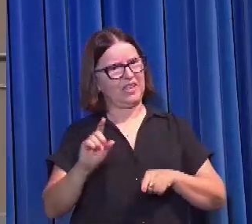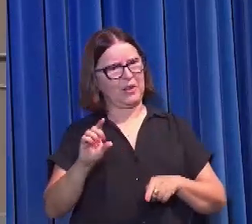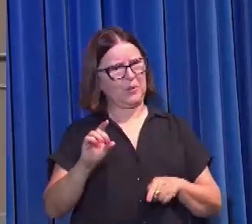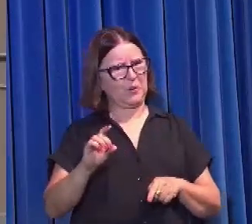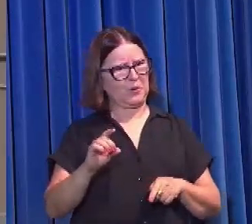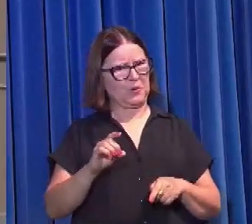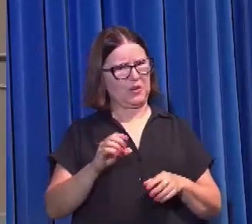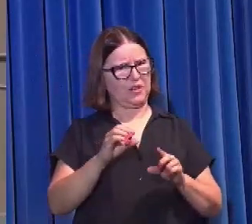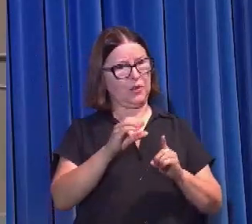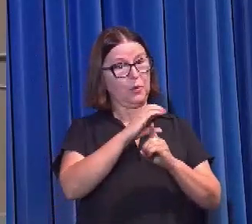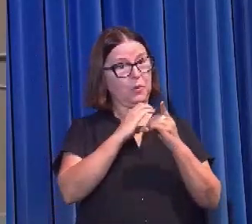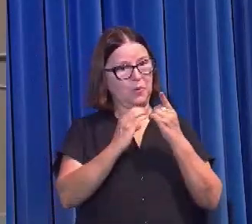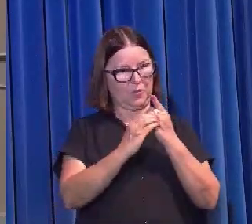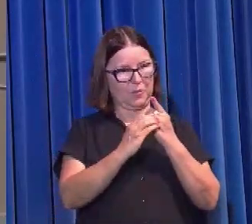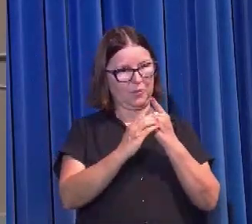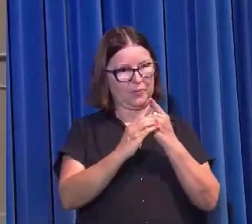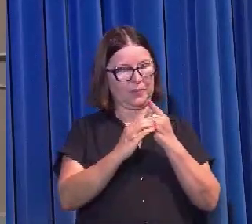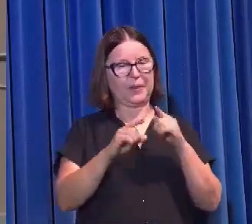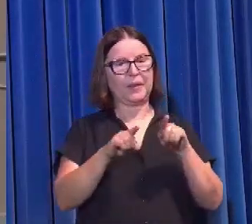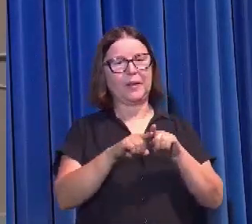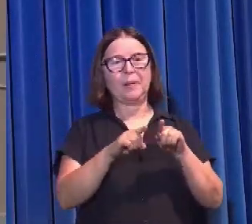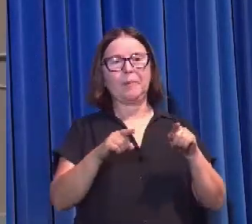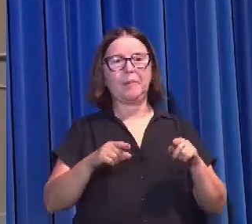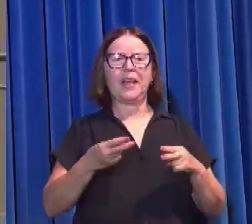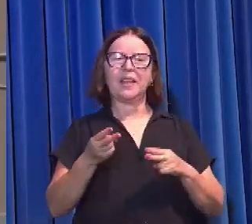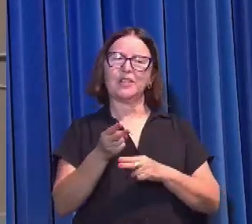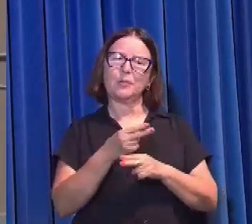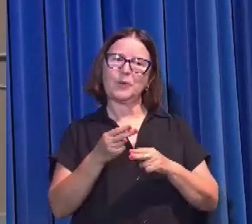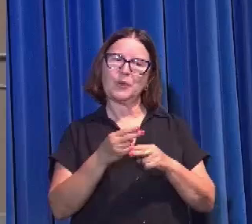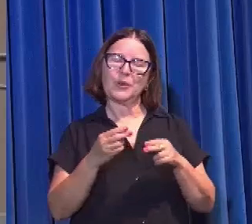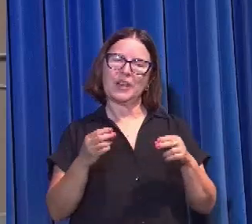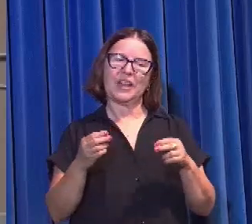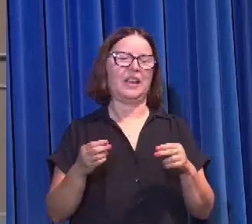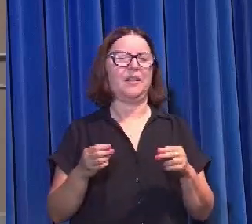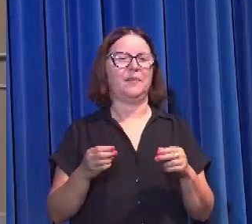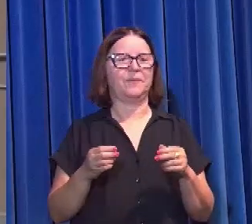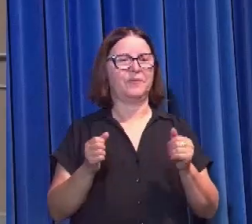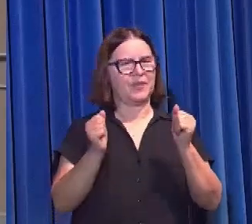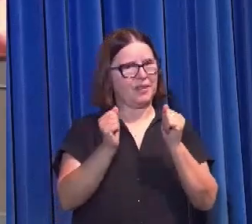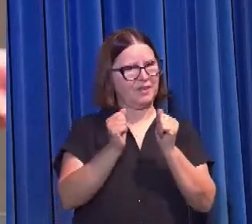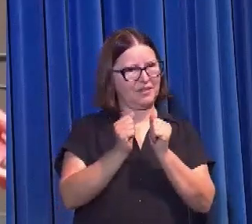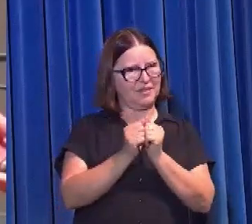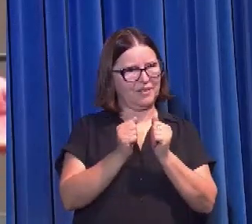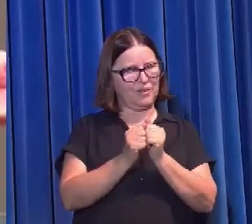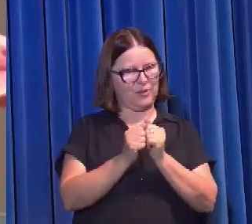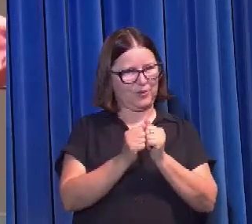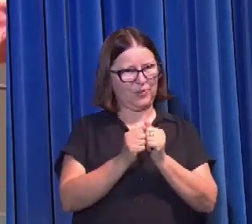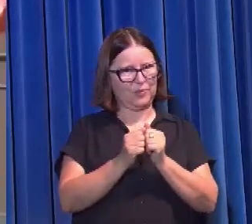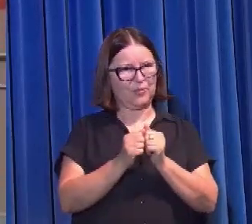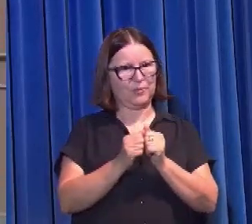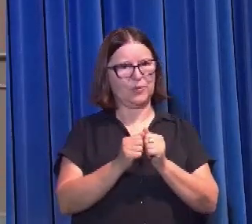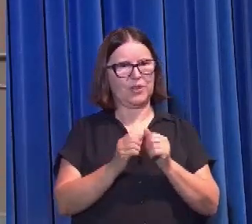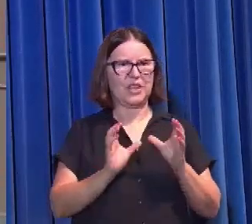de domingo, mas procurar congregar em pequenos grupos. Procurar ter amizade com os irmãos da